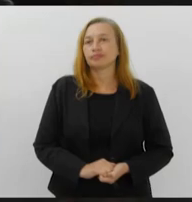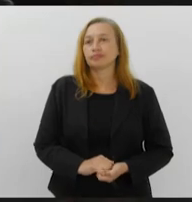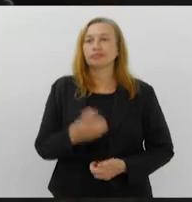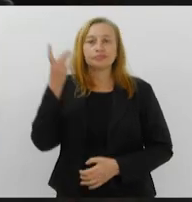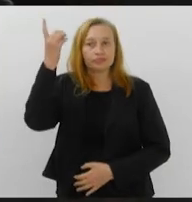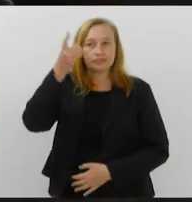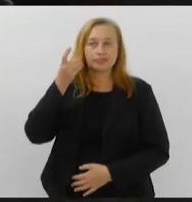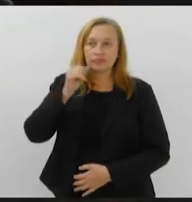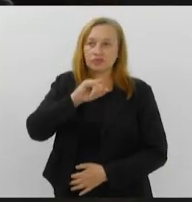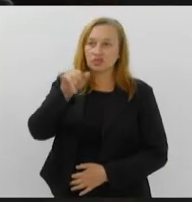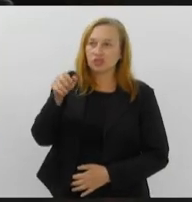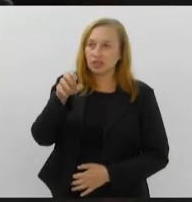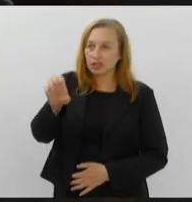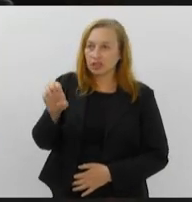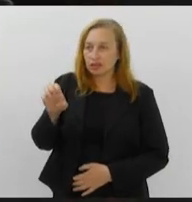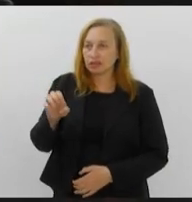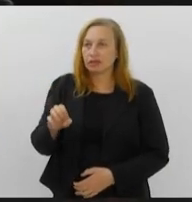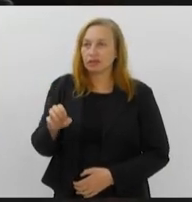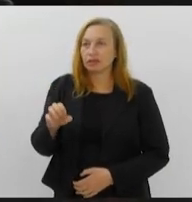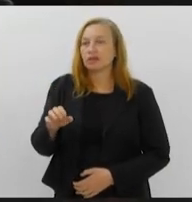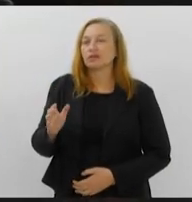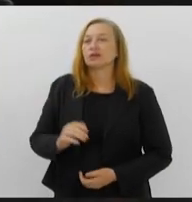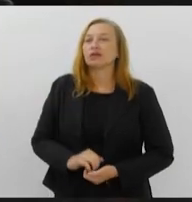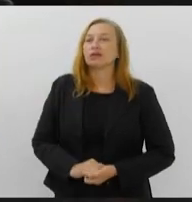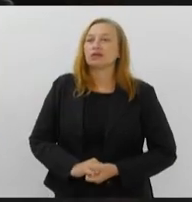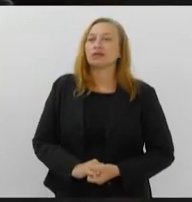Deputado Jair Oliveira.